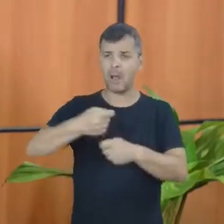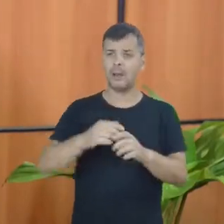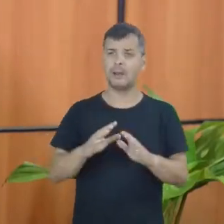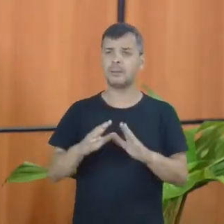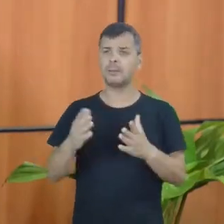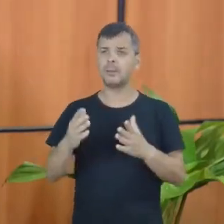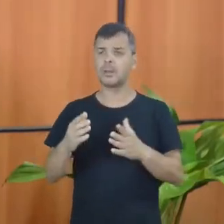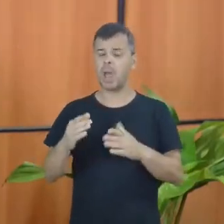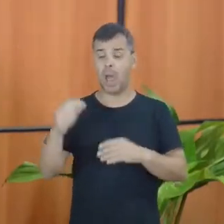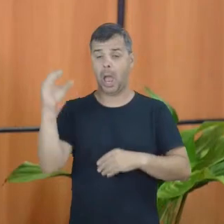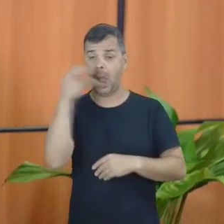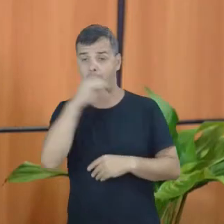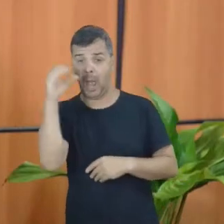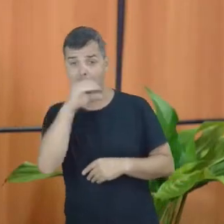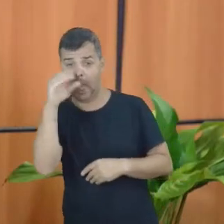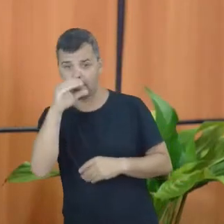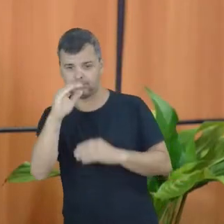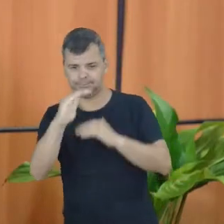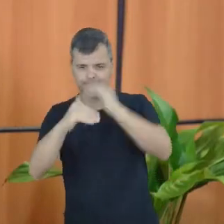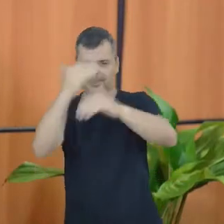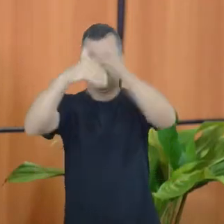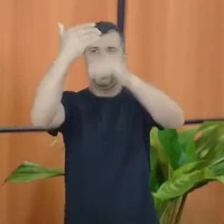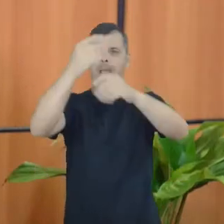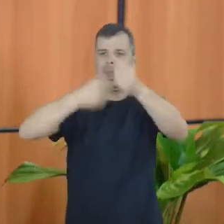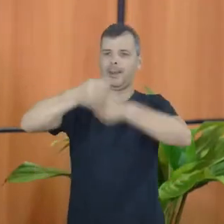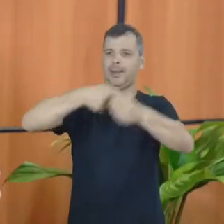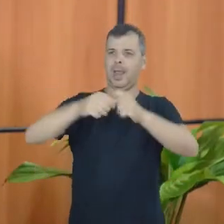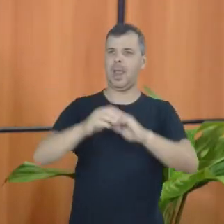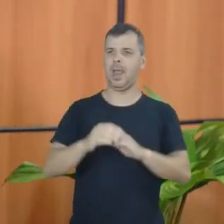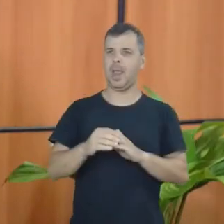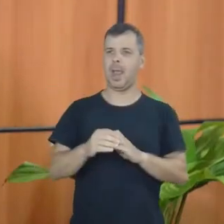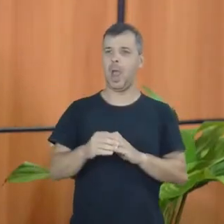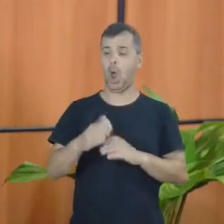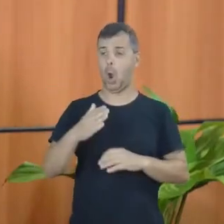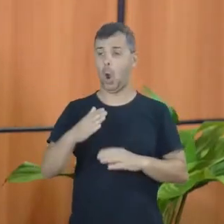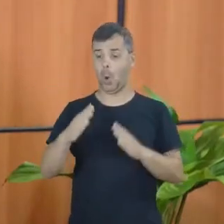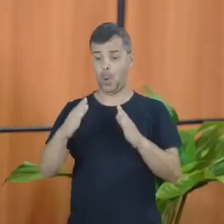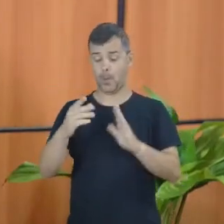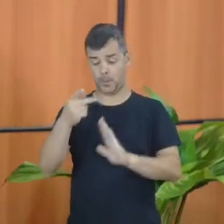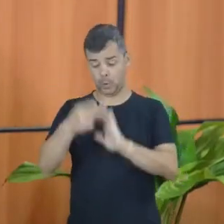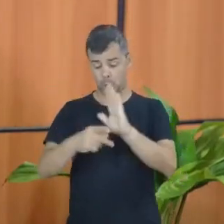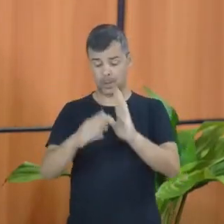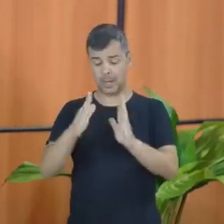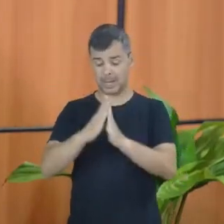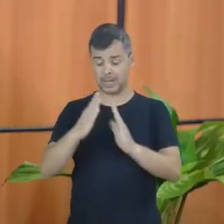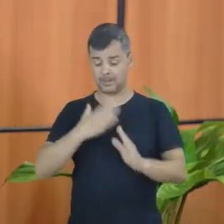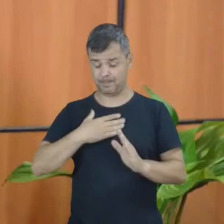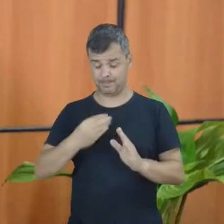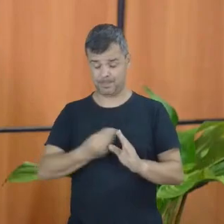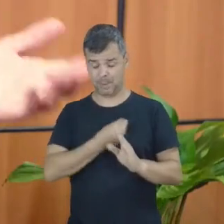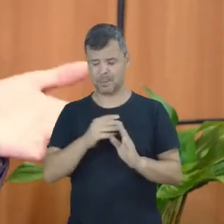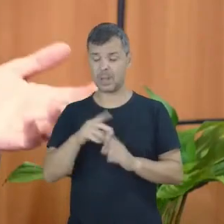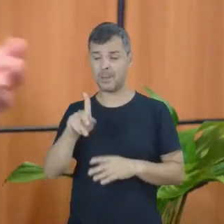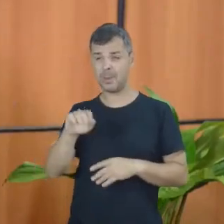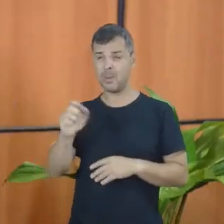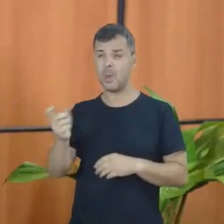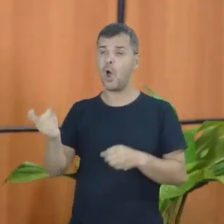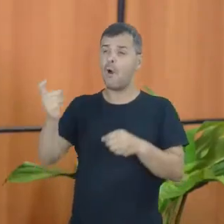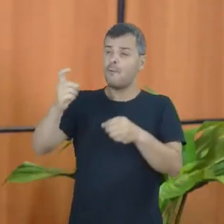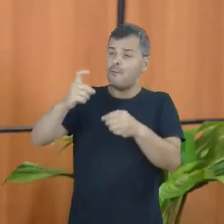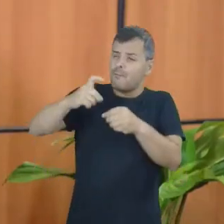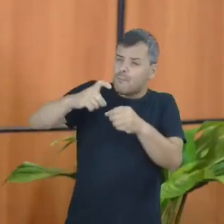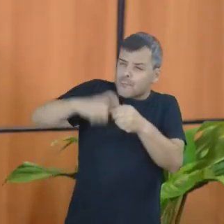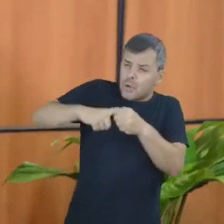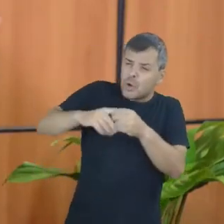a acelerar o seu processo de crescimento. O programa Minha Casa Minha Vida, o PAC, tudo isso, as retomadas das obras